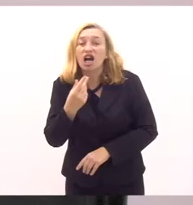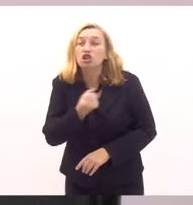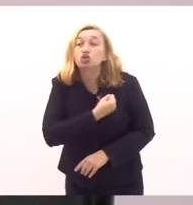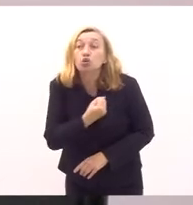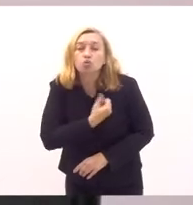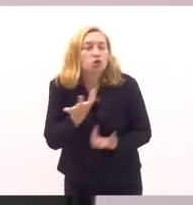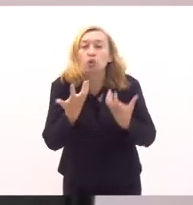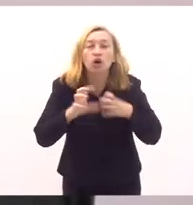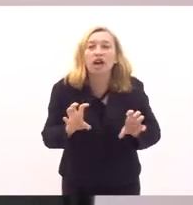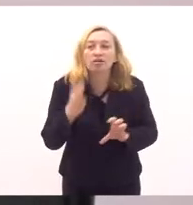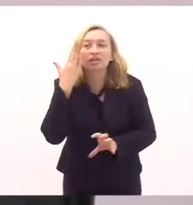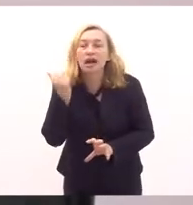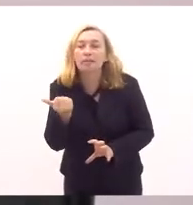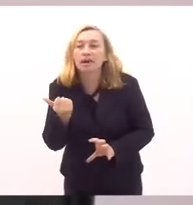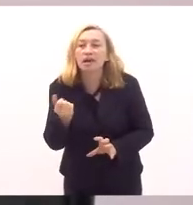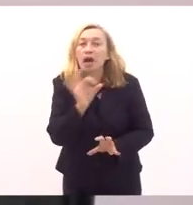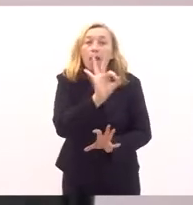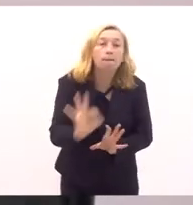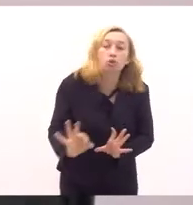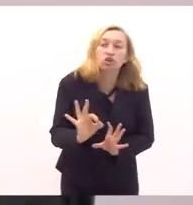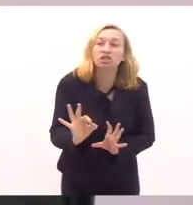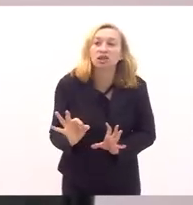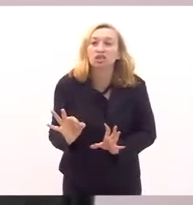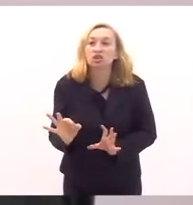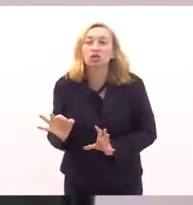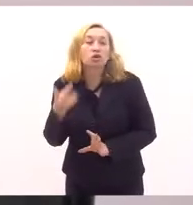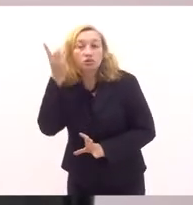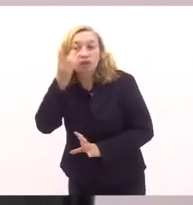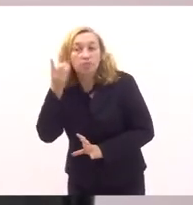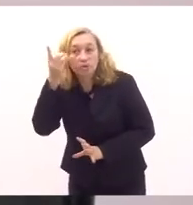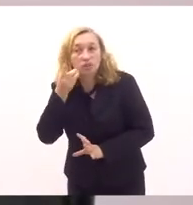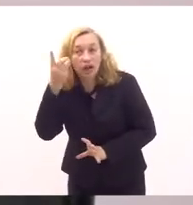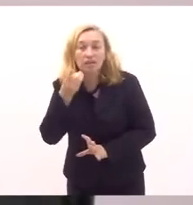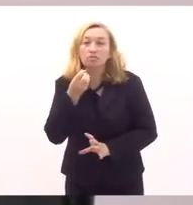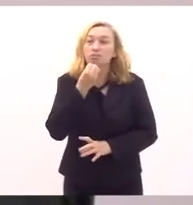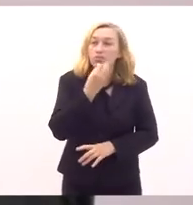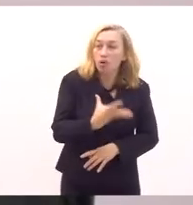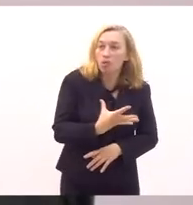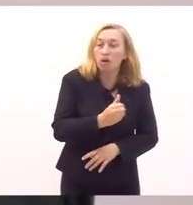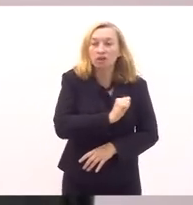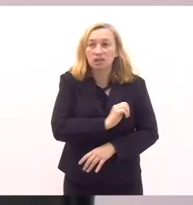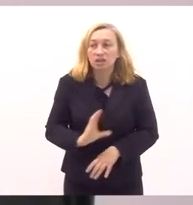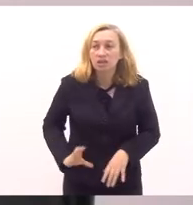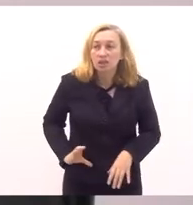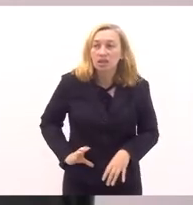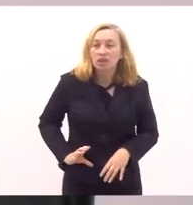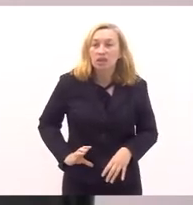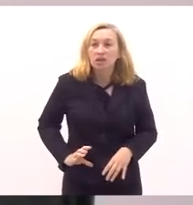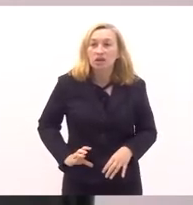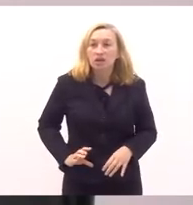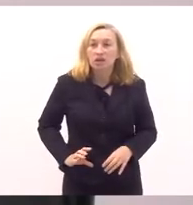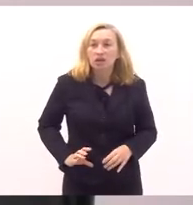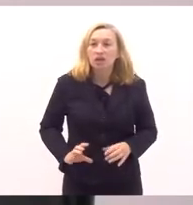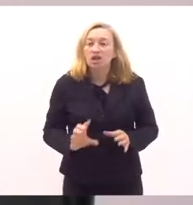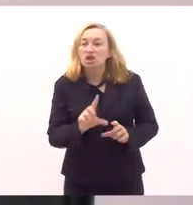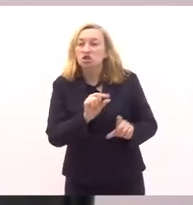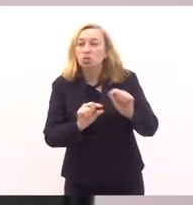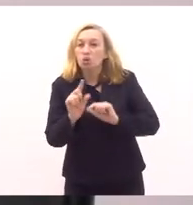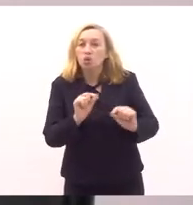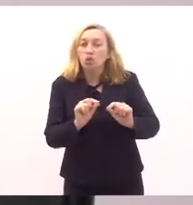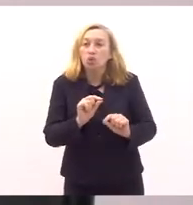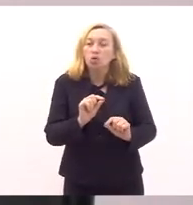Eu não quero saber qual é o percentual que o deputado, gente boa, André Siciliano, quer determinar, ou